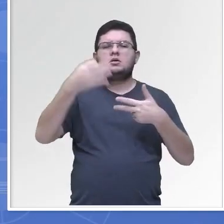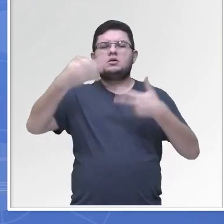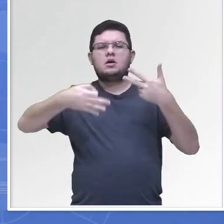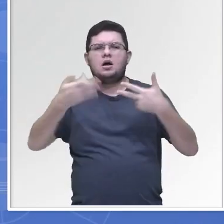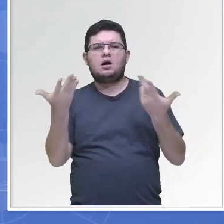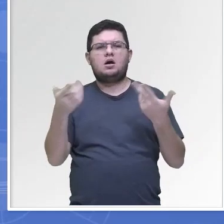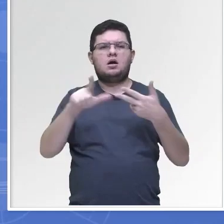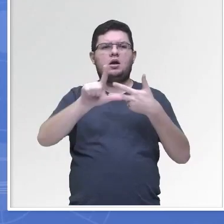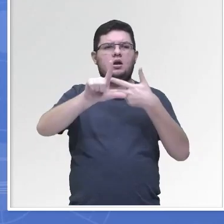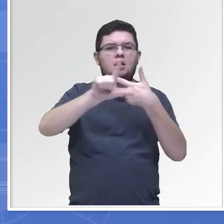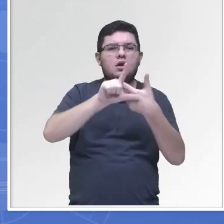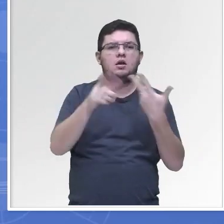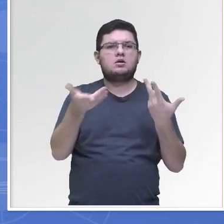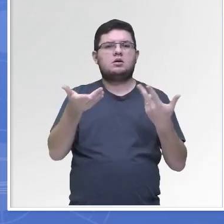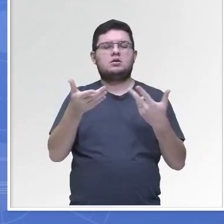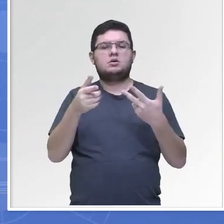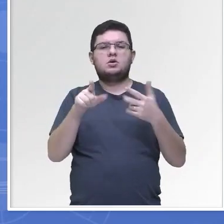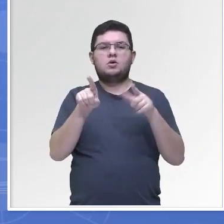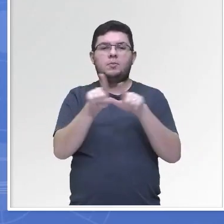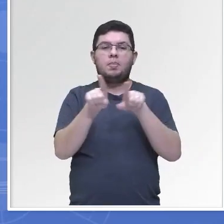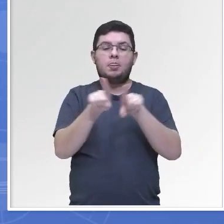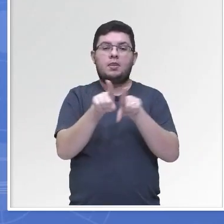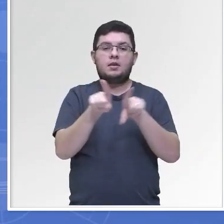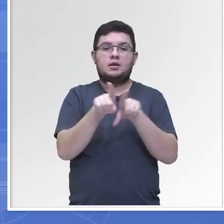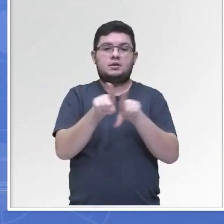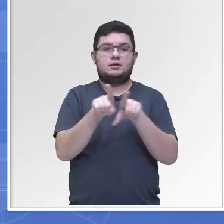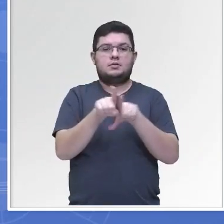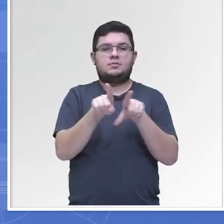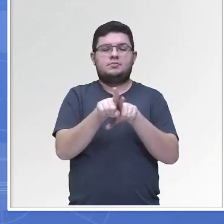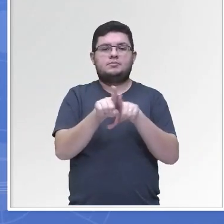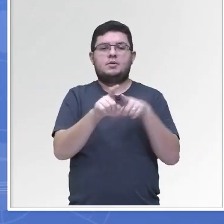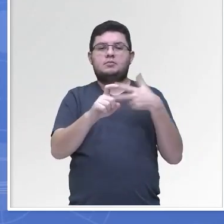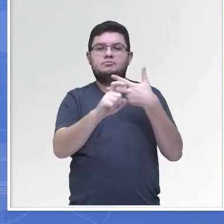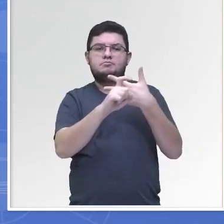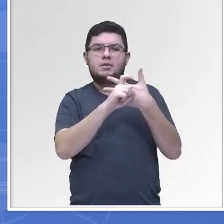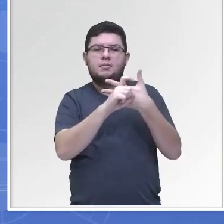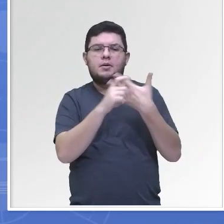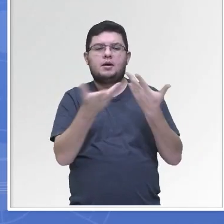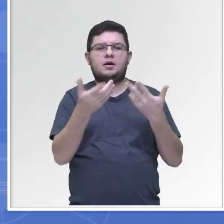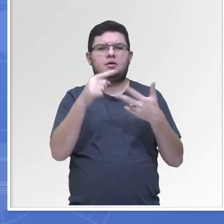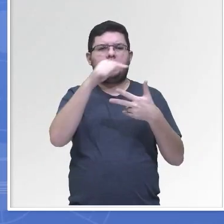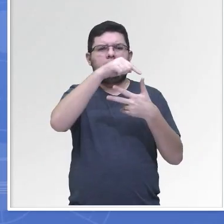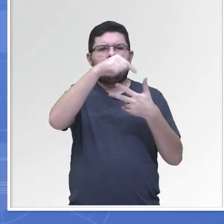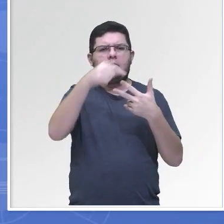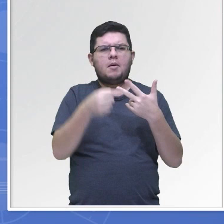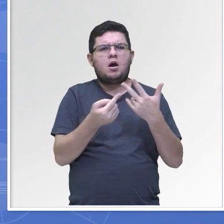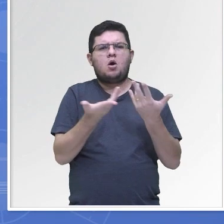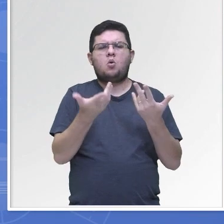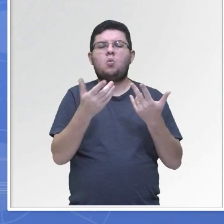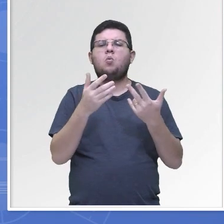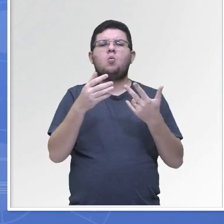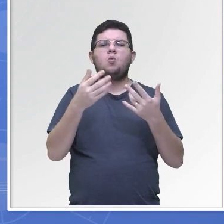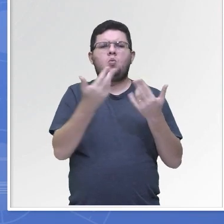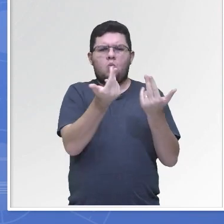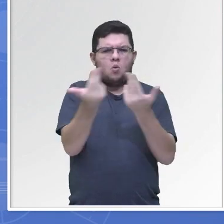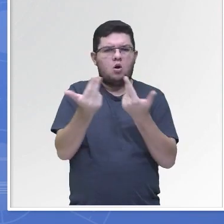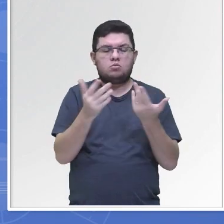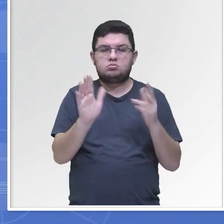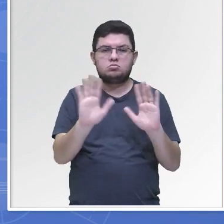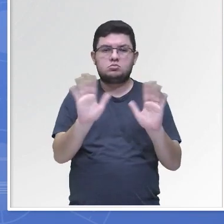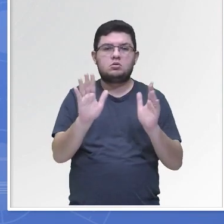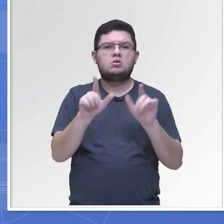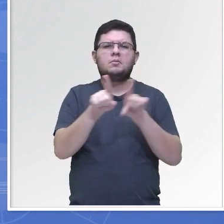mulheres já não podem votar. Está começando a ficar meio complicado aí, não é isso? Vamos lá? Essas medidas geraram uma forte